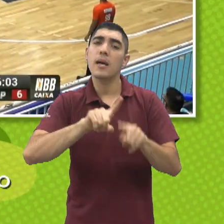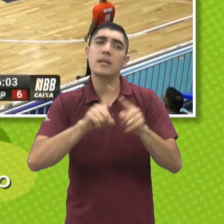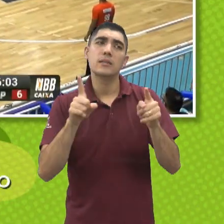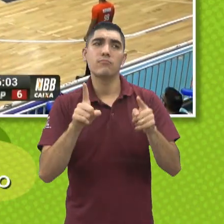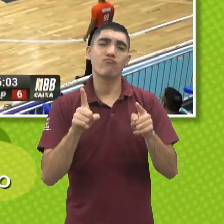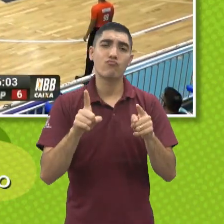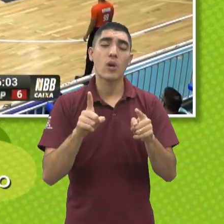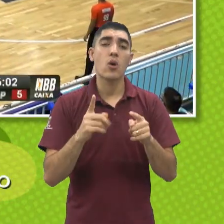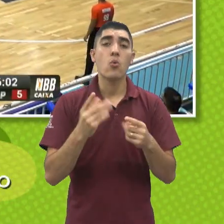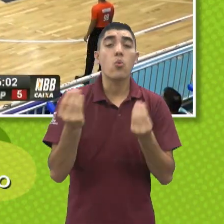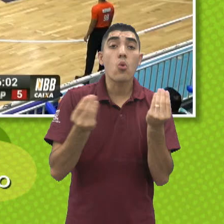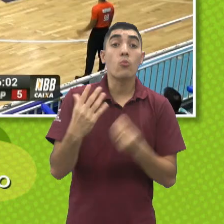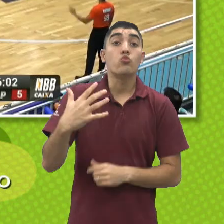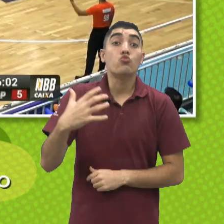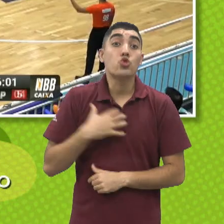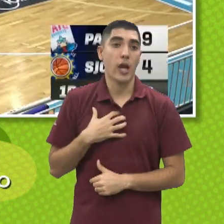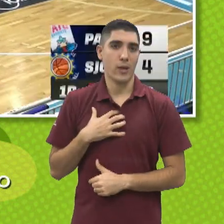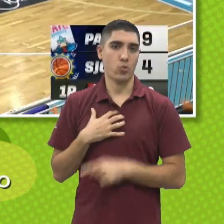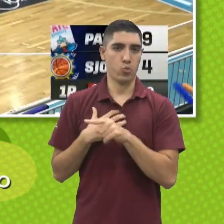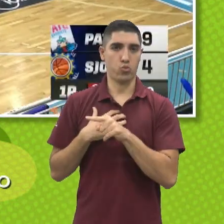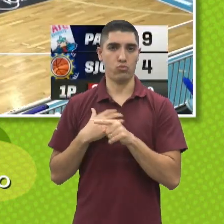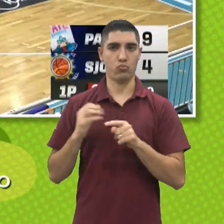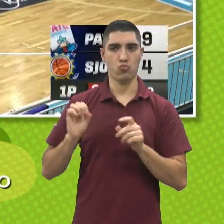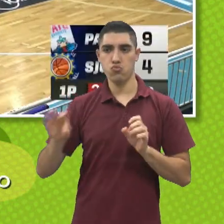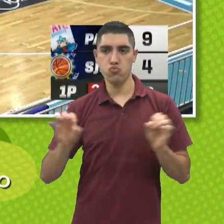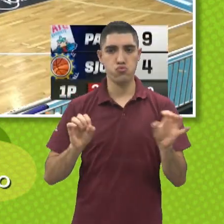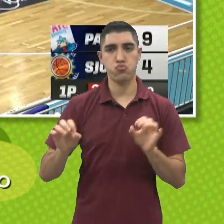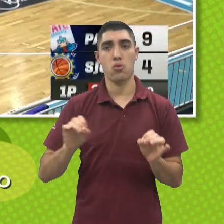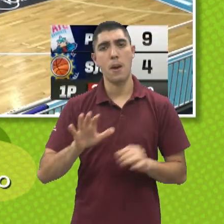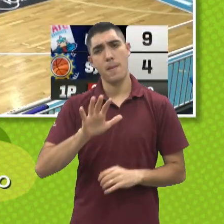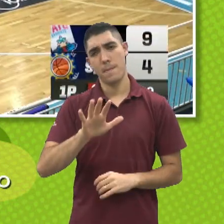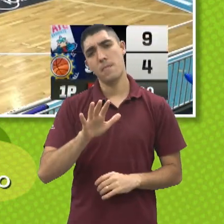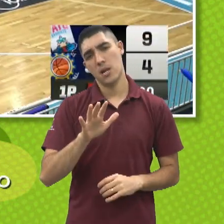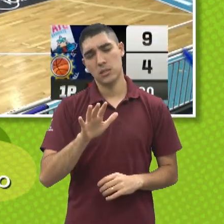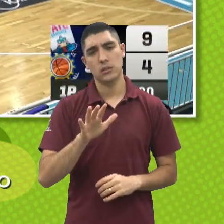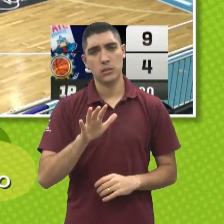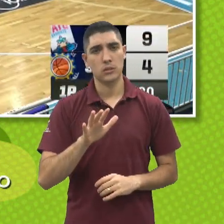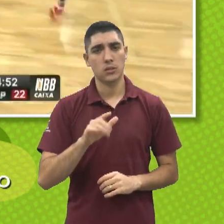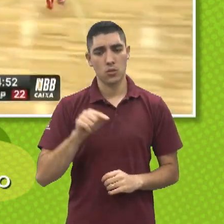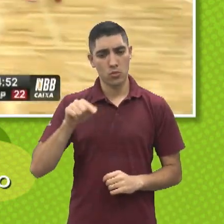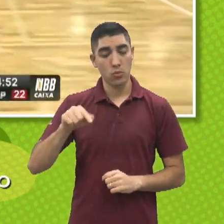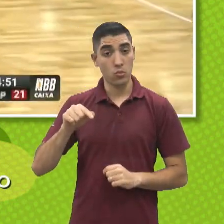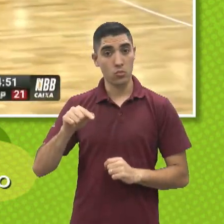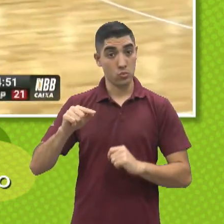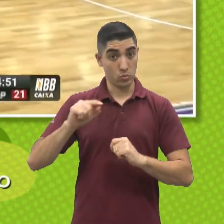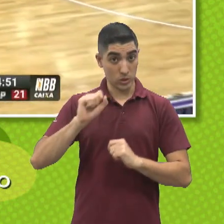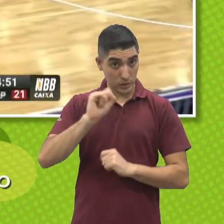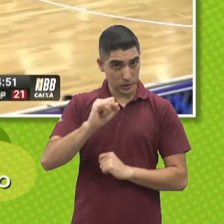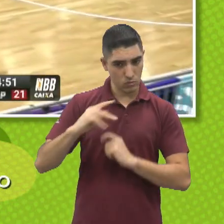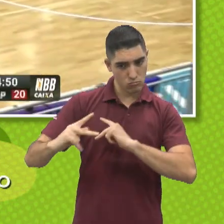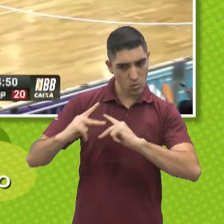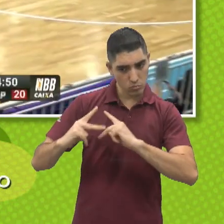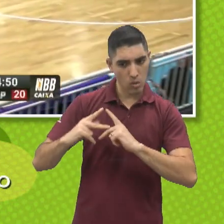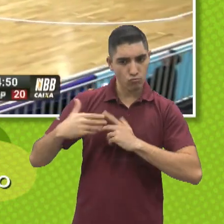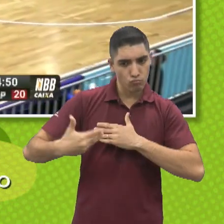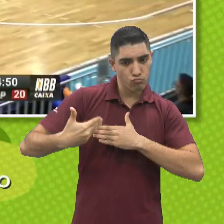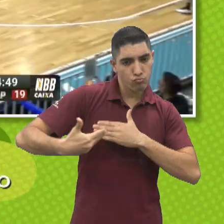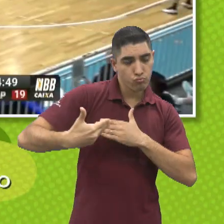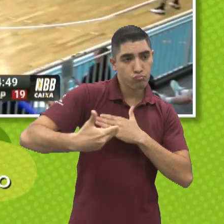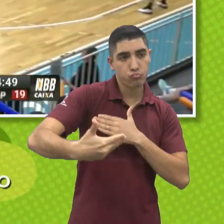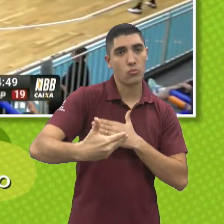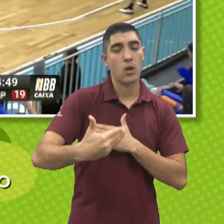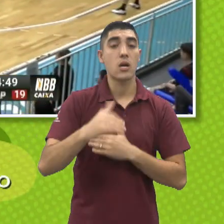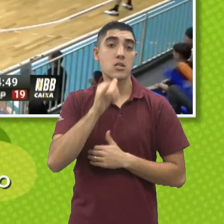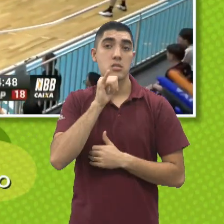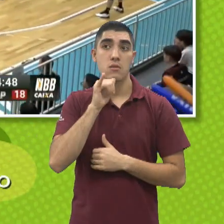desempenho nos últimos jogos, né? Mas acho que o São José, tendo um tempo para trabalhar agora, sendo reforçado, né? Vindo o